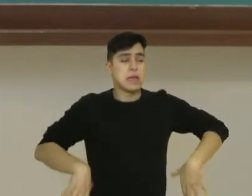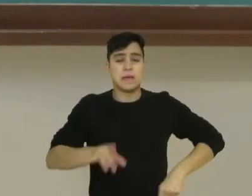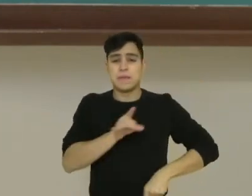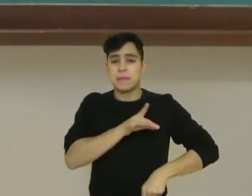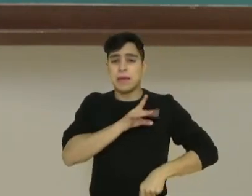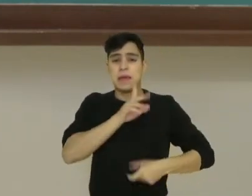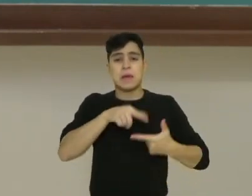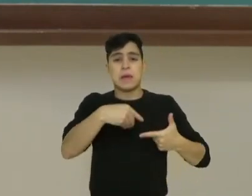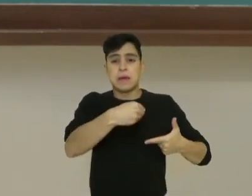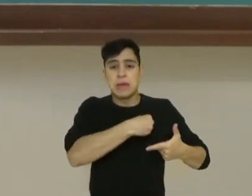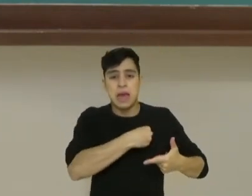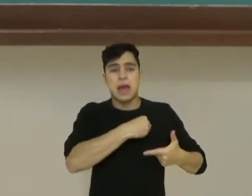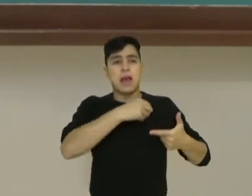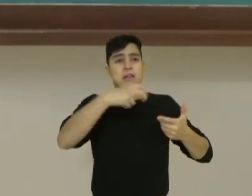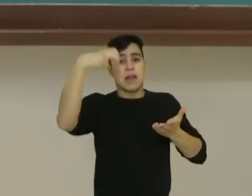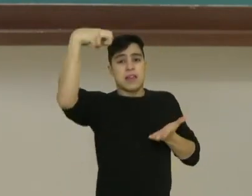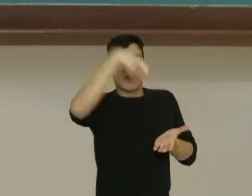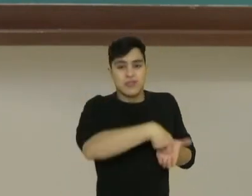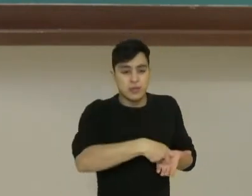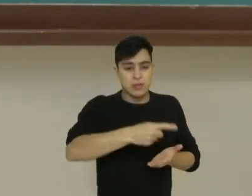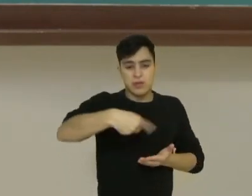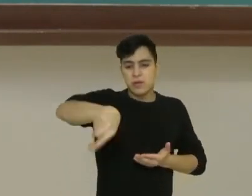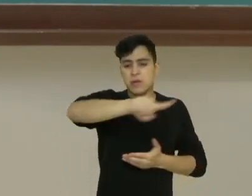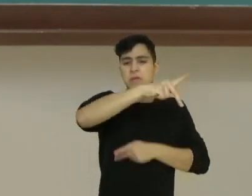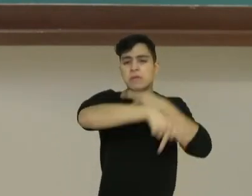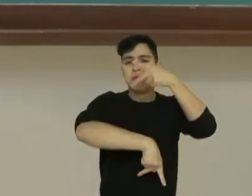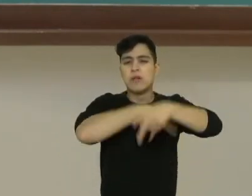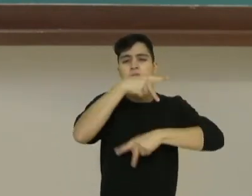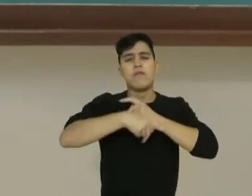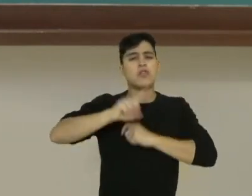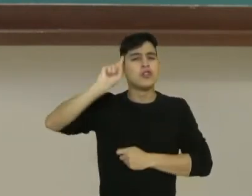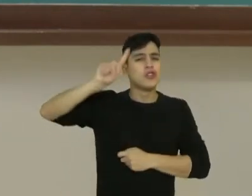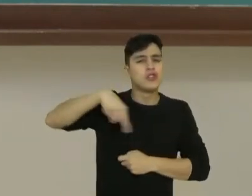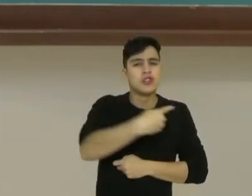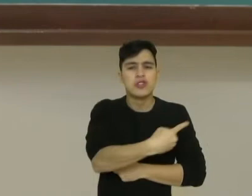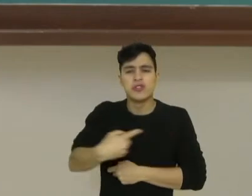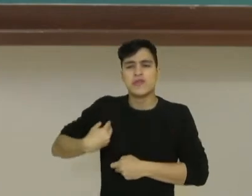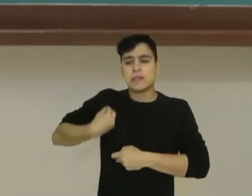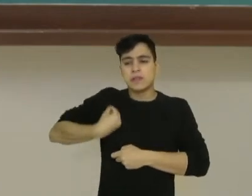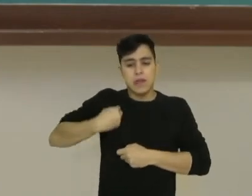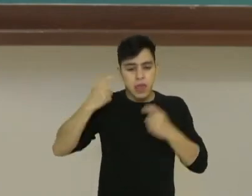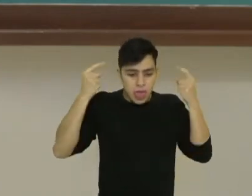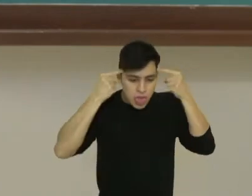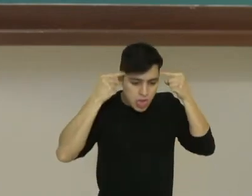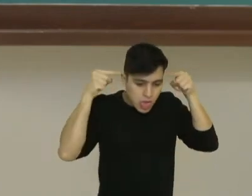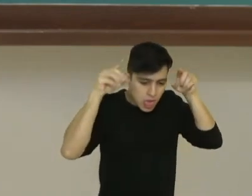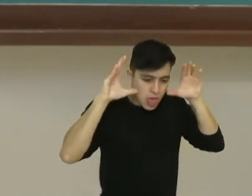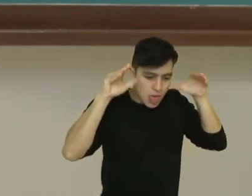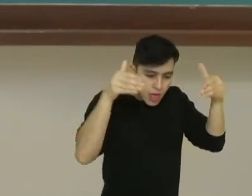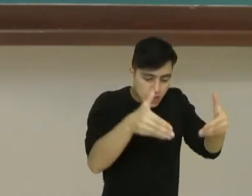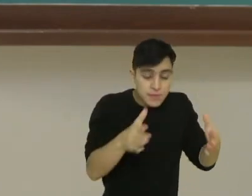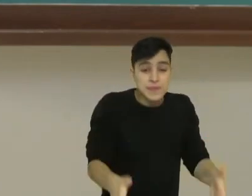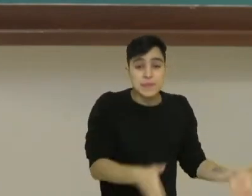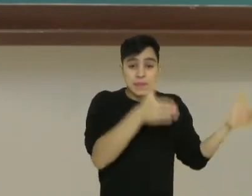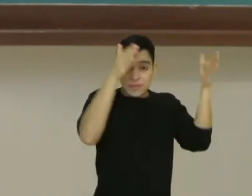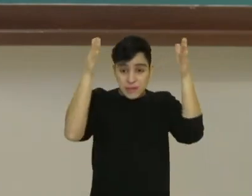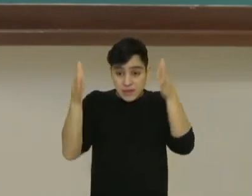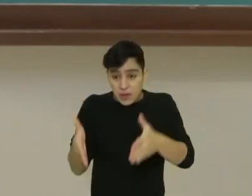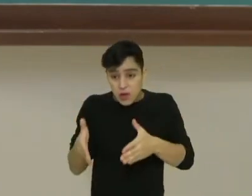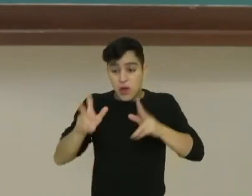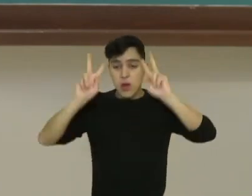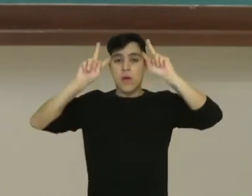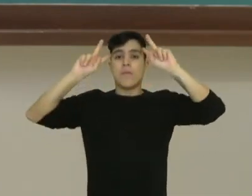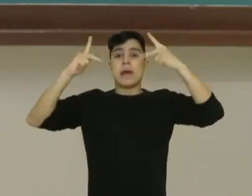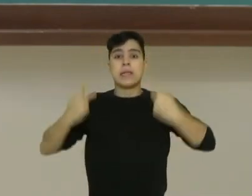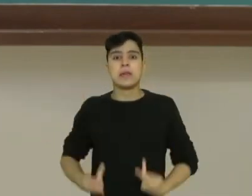pecado fazia parte do cotidiano das pessoas, Agora, com o humanismo, o que vai mudar? Então, agora